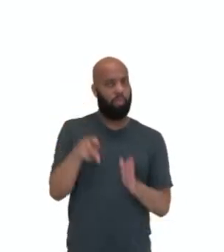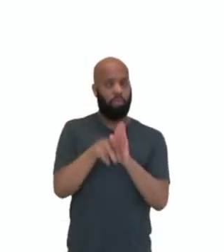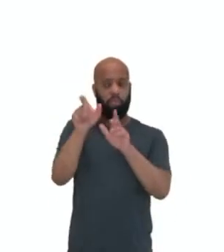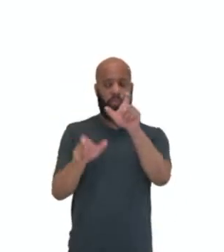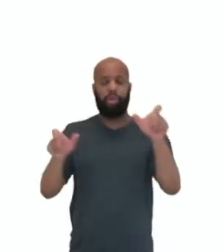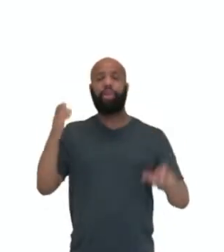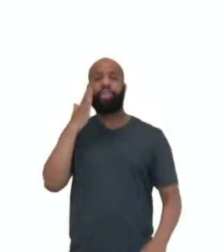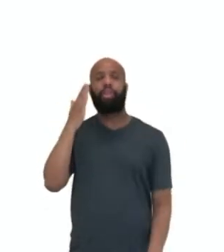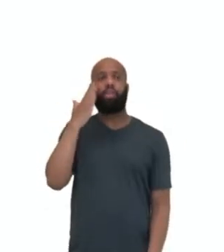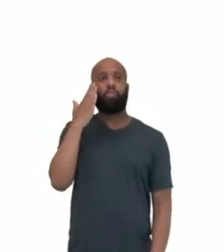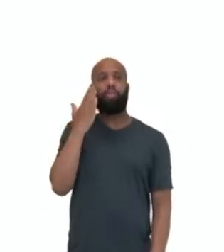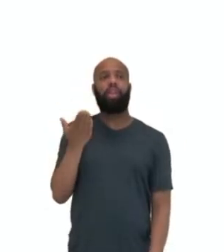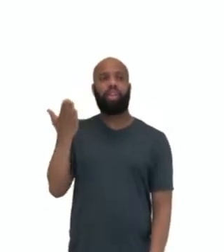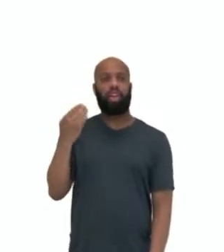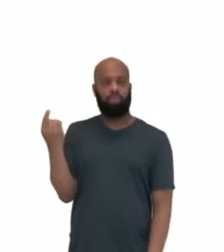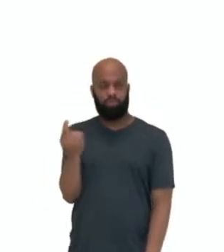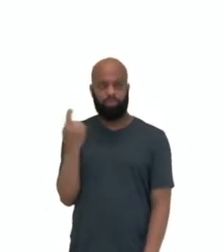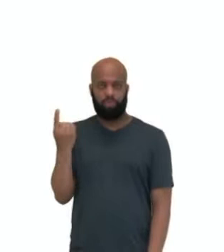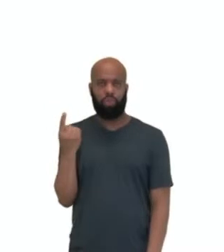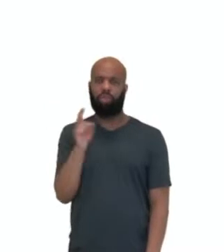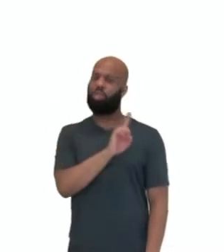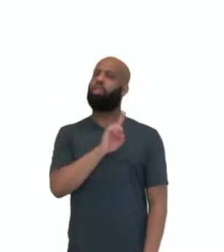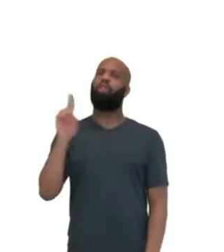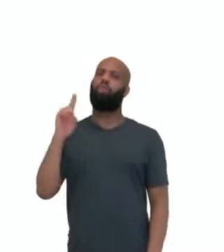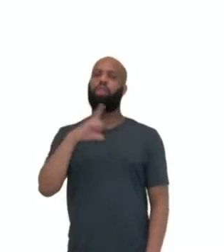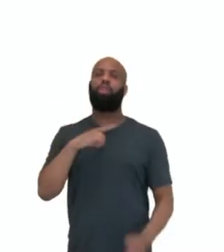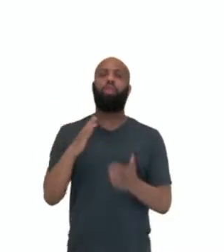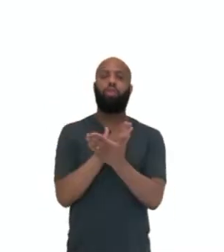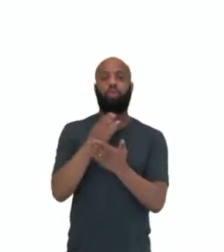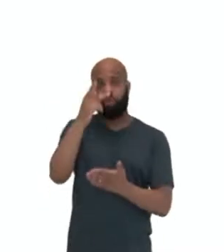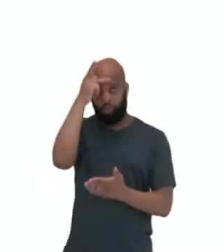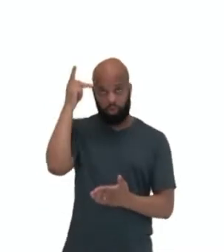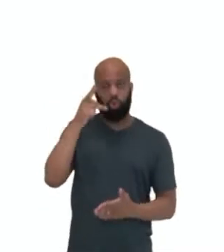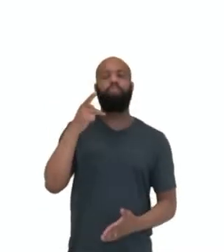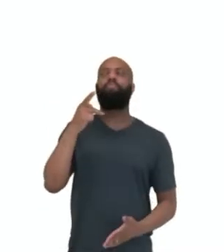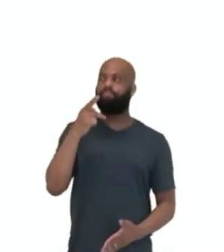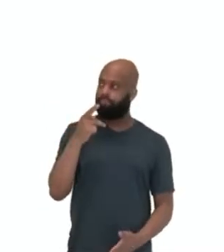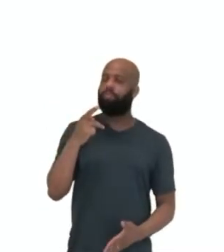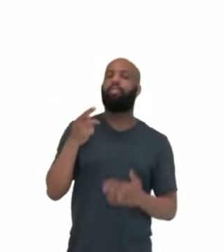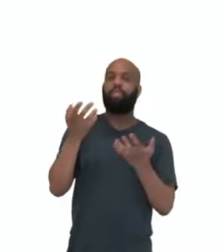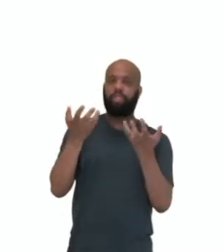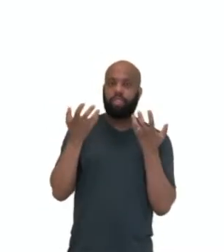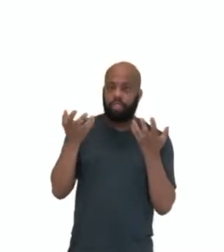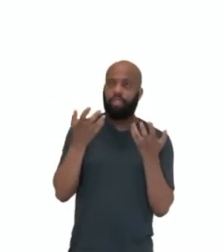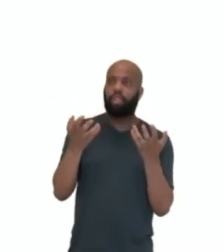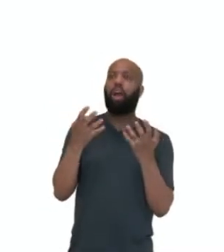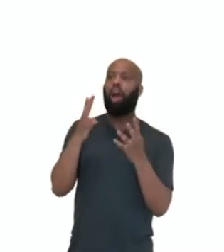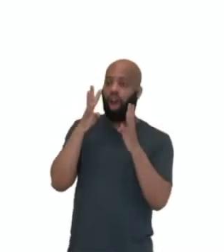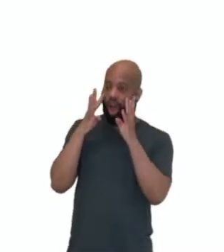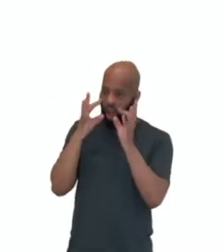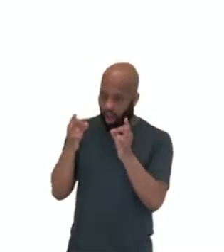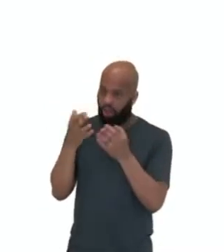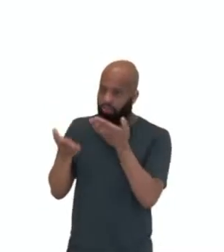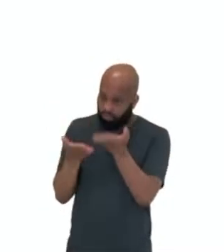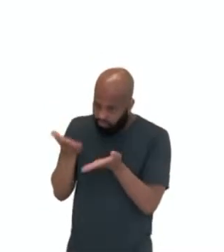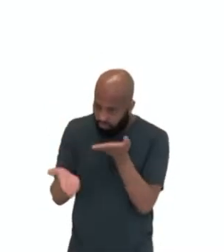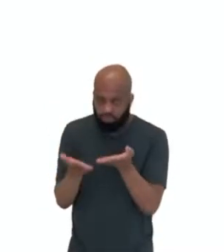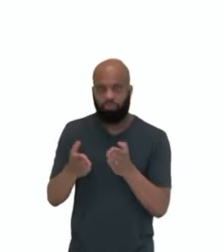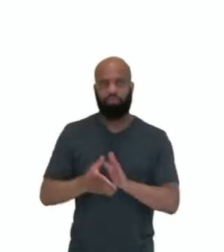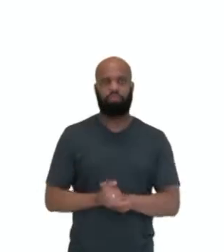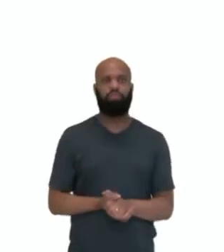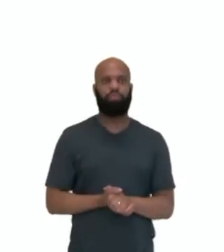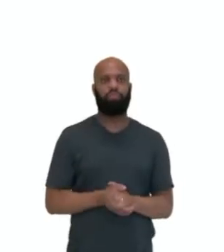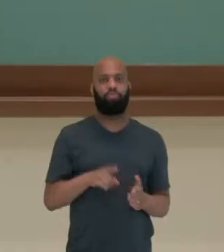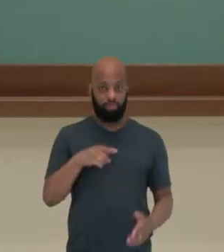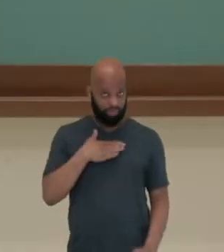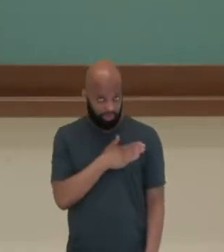pessoas saber que elas não estão sozinhas. Tem alguém que se importa e que está aqui para ouvi-las, afirma. Gostou